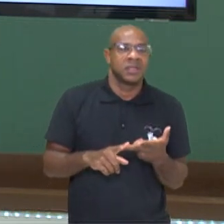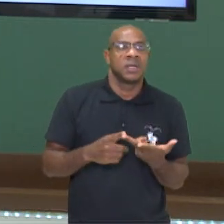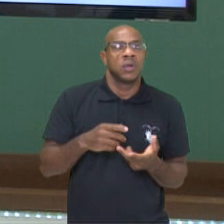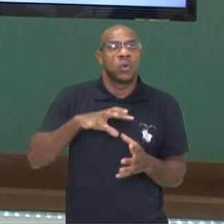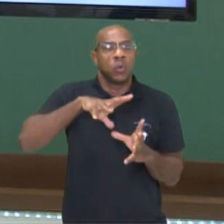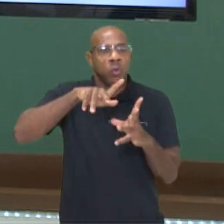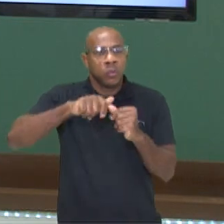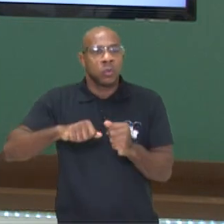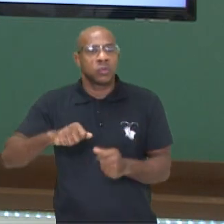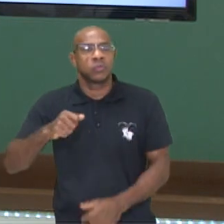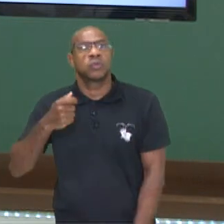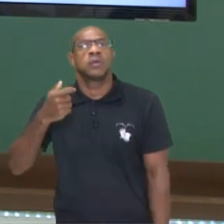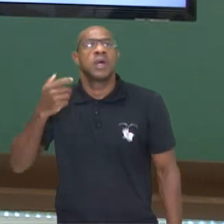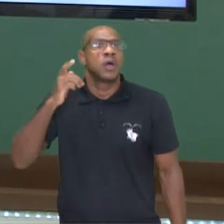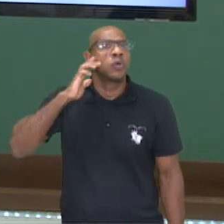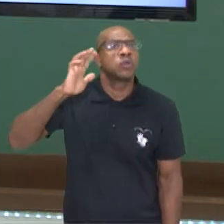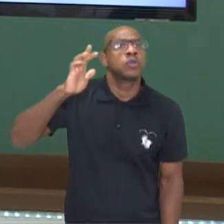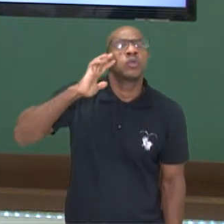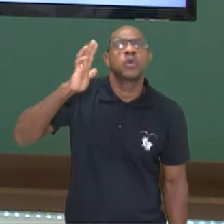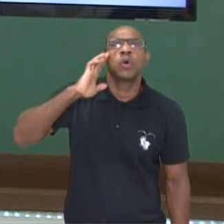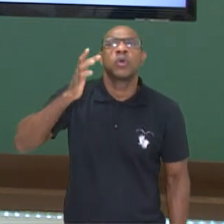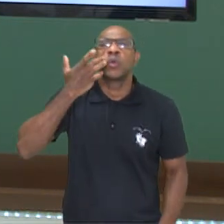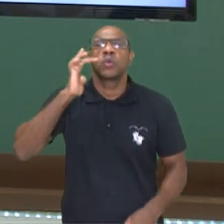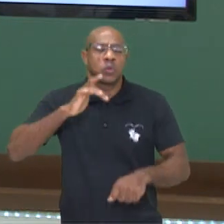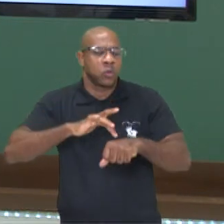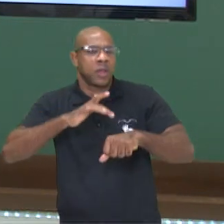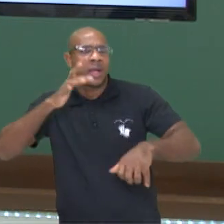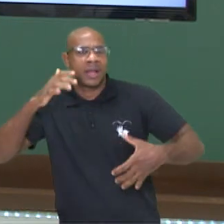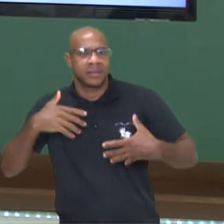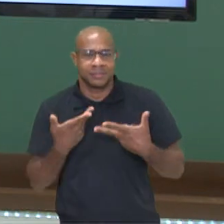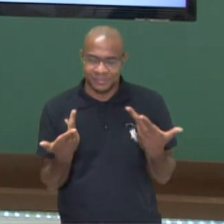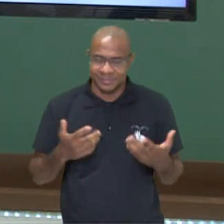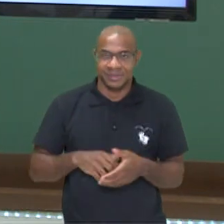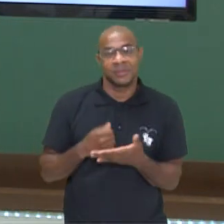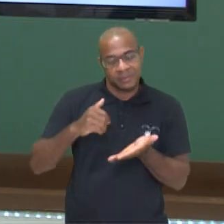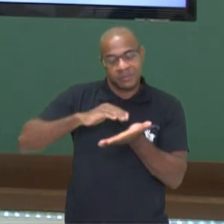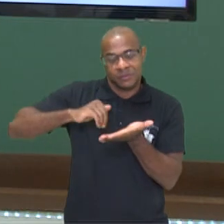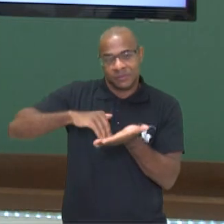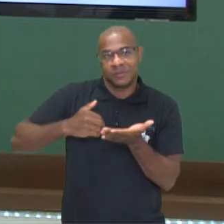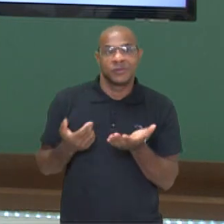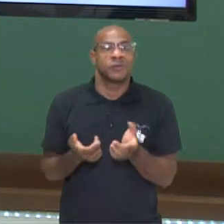mais leve, houve a omissão desse verbo.